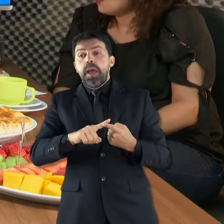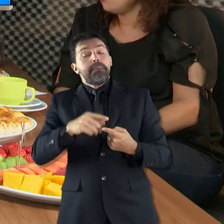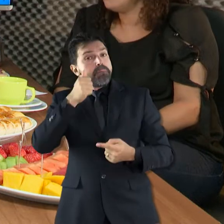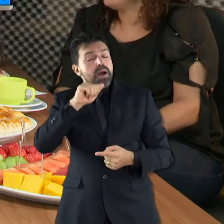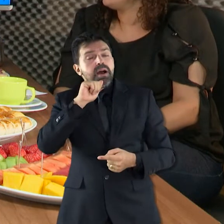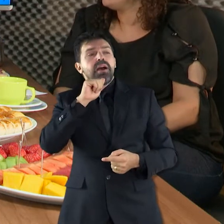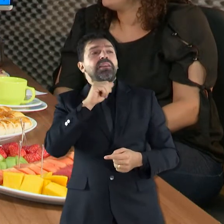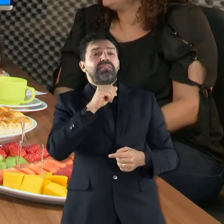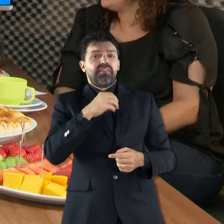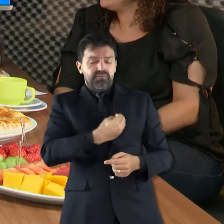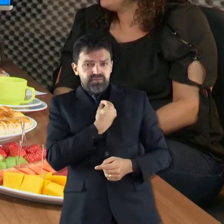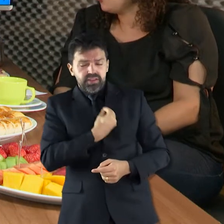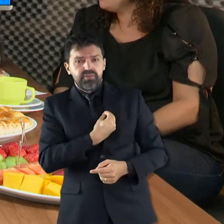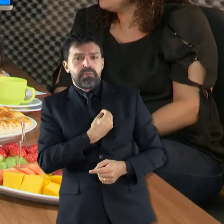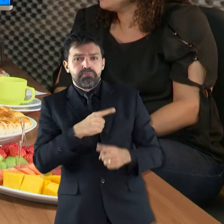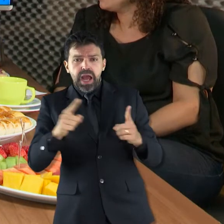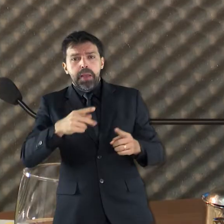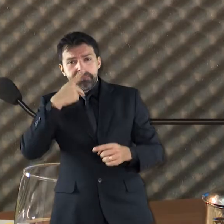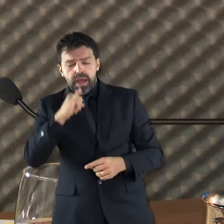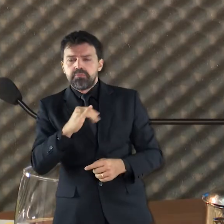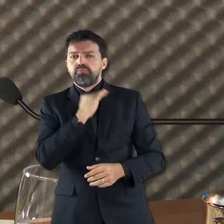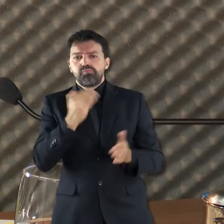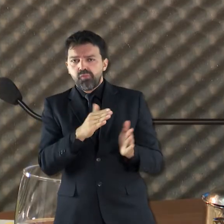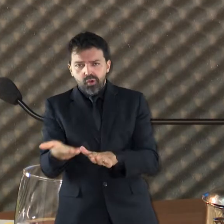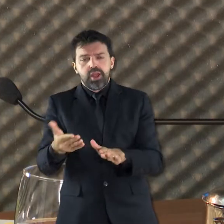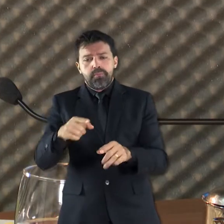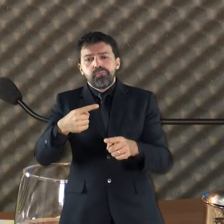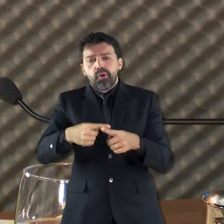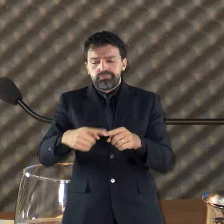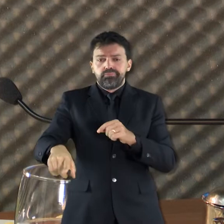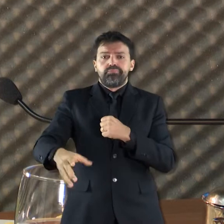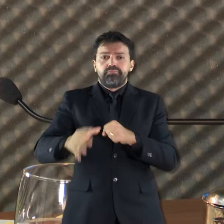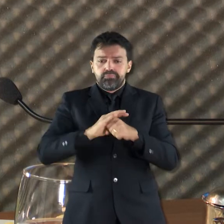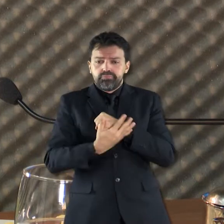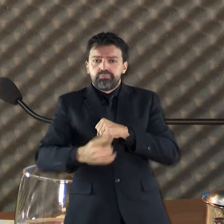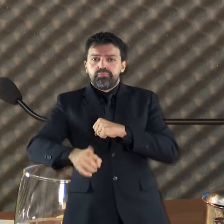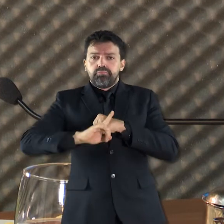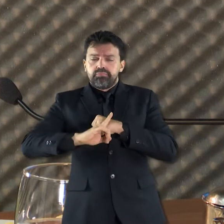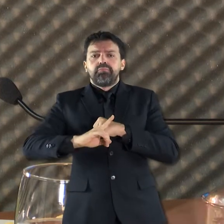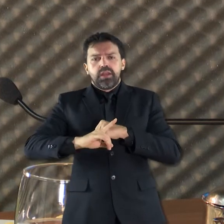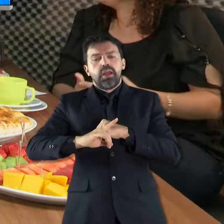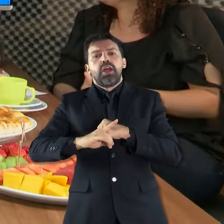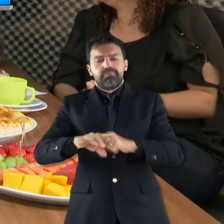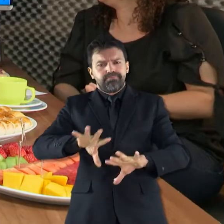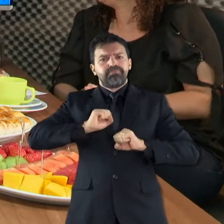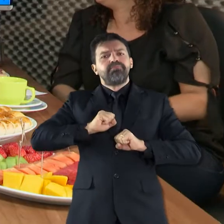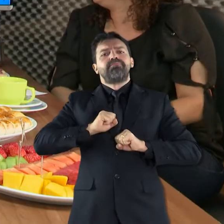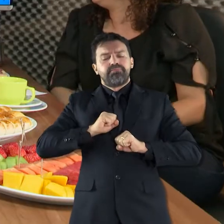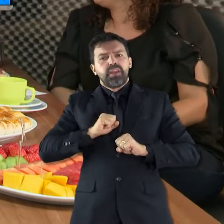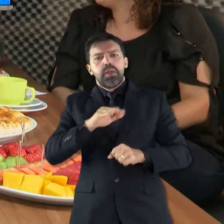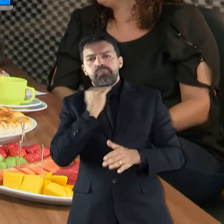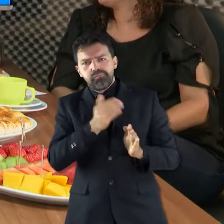do Covid. Hoje. Pandemia, foi de Covid. Na pandemia, foi. Todos nós tivemos grandes perdas, né? Às vezes não foi familiares, mas